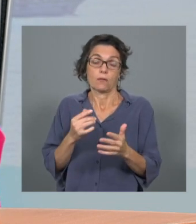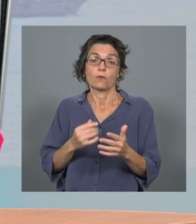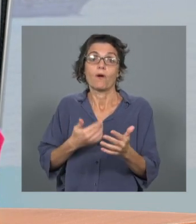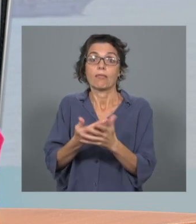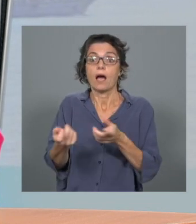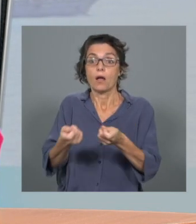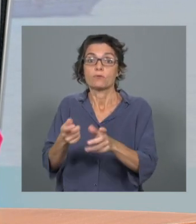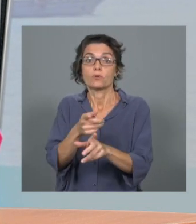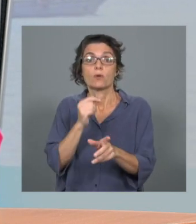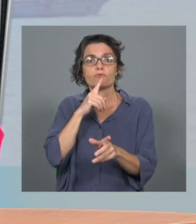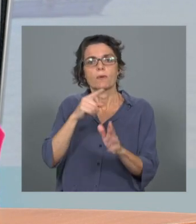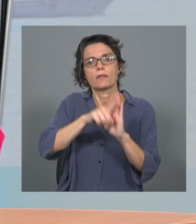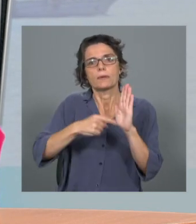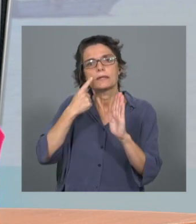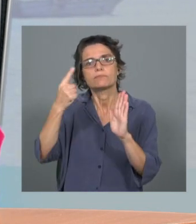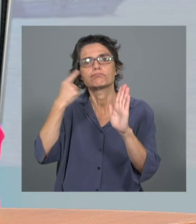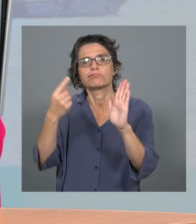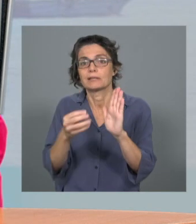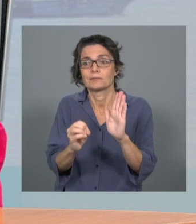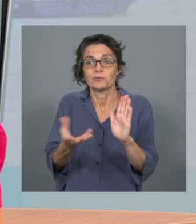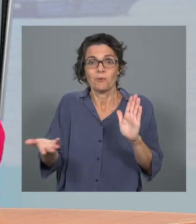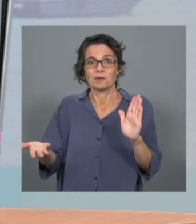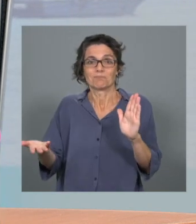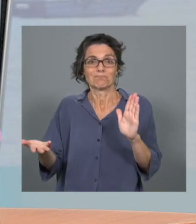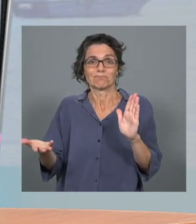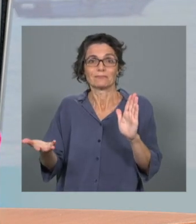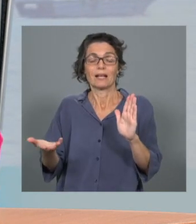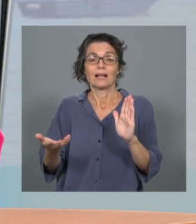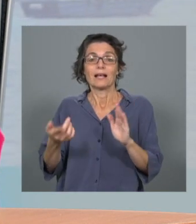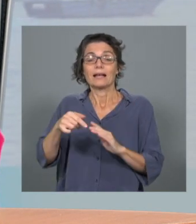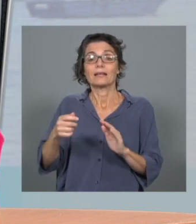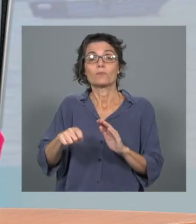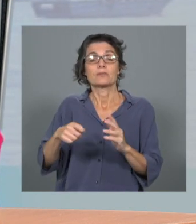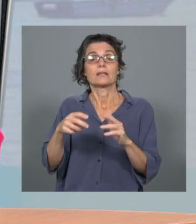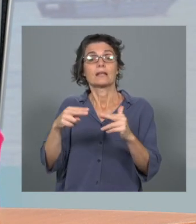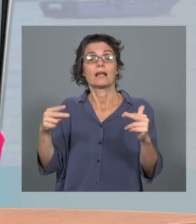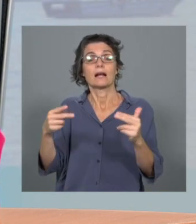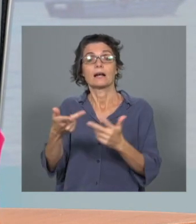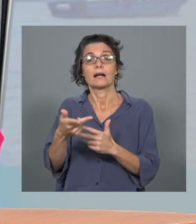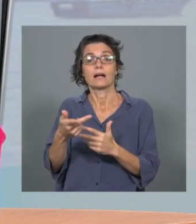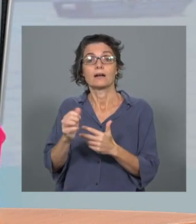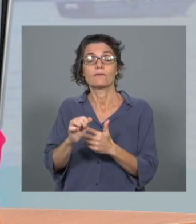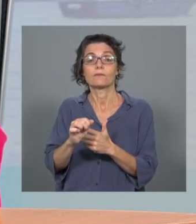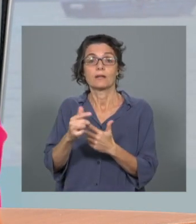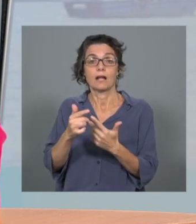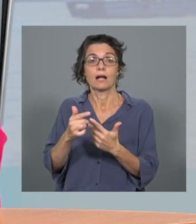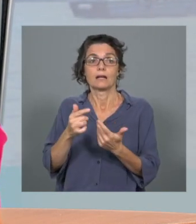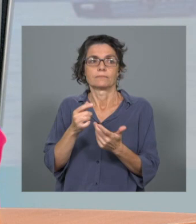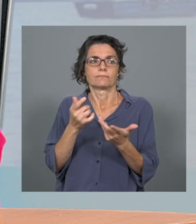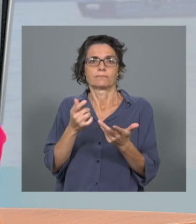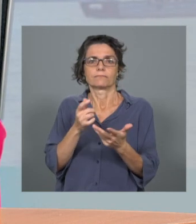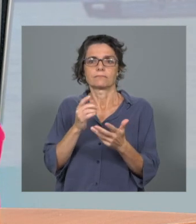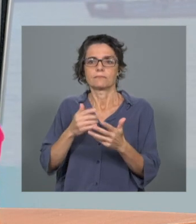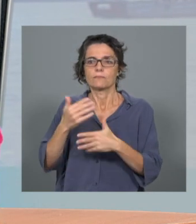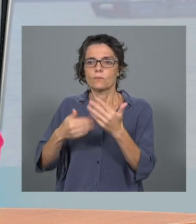lançar medidas, que permita ao Presidente da Câmara levar a cabo aquilo a que se comprometeu. Tudo